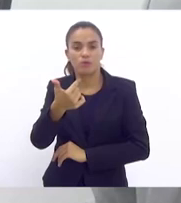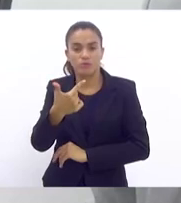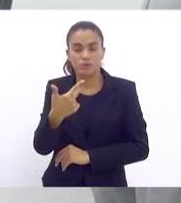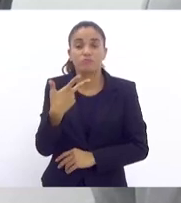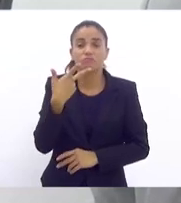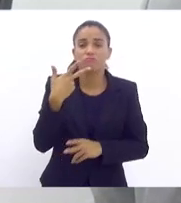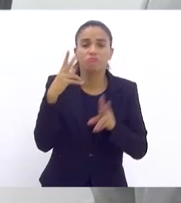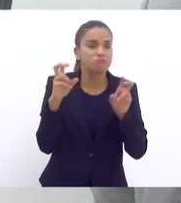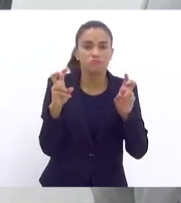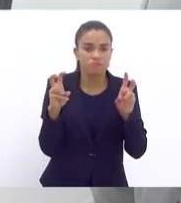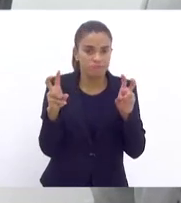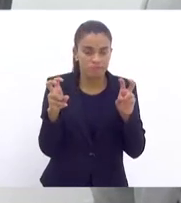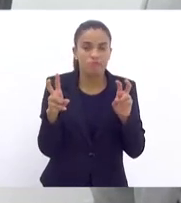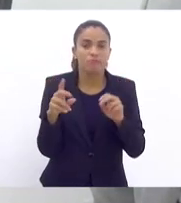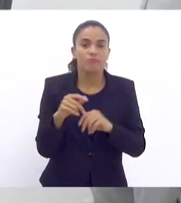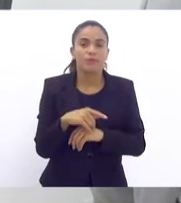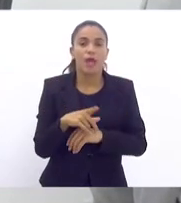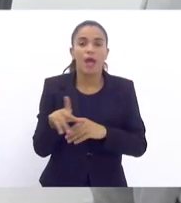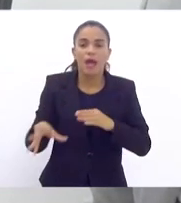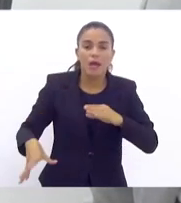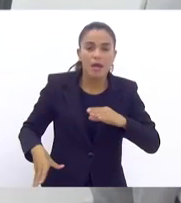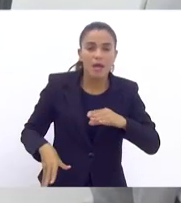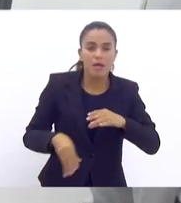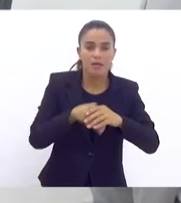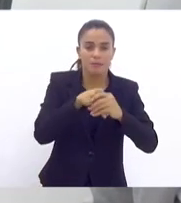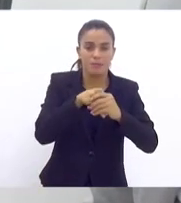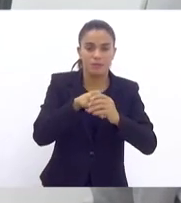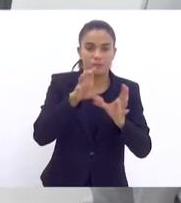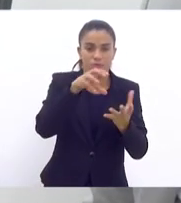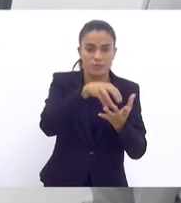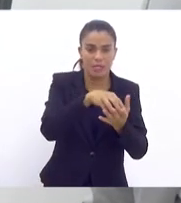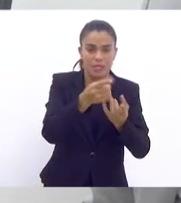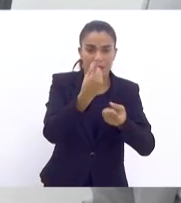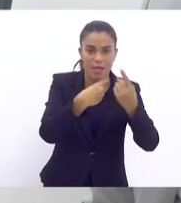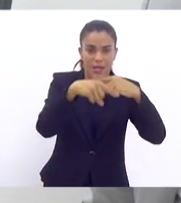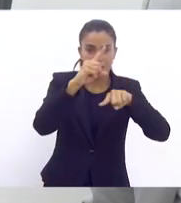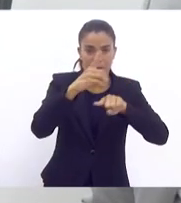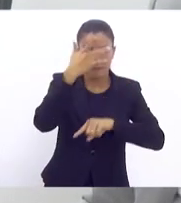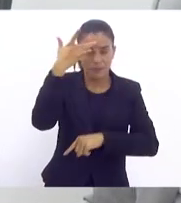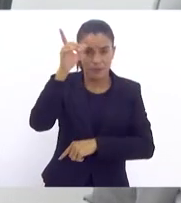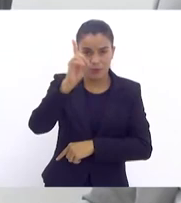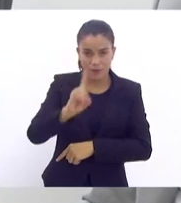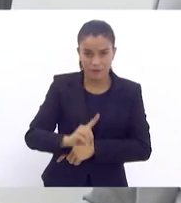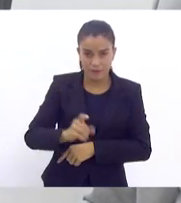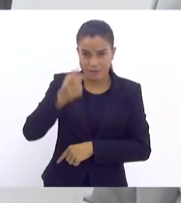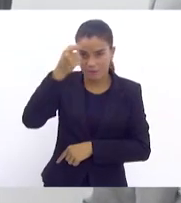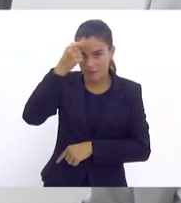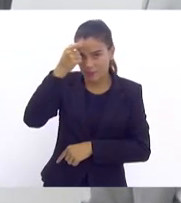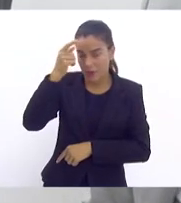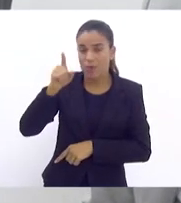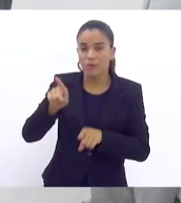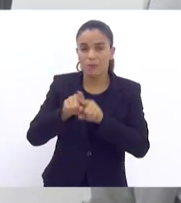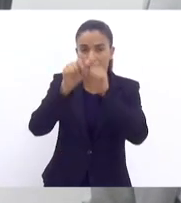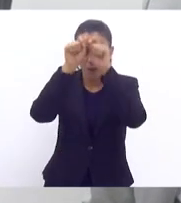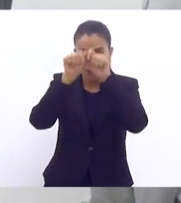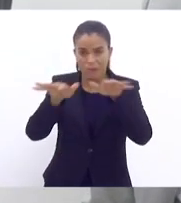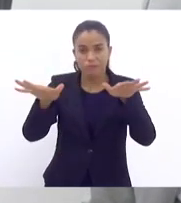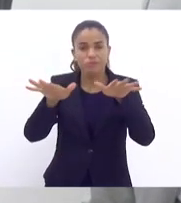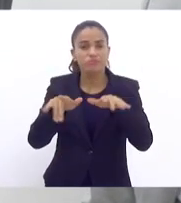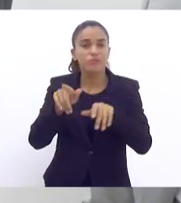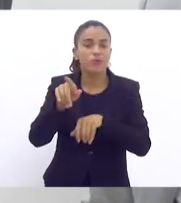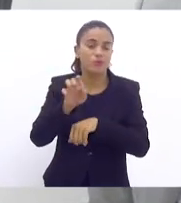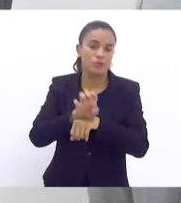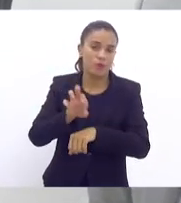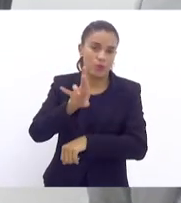dispõe sobre a implantação dos centros de reabilitação integral para deficiente mentais e autistas no estado do Rio de Janeiro